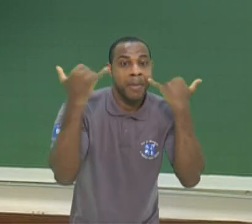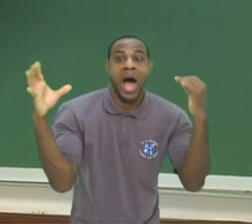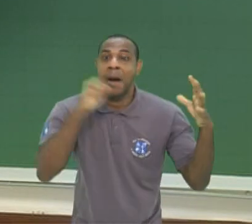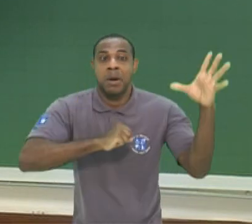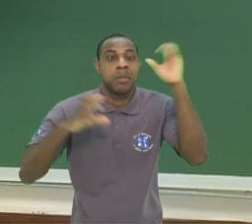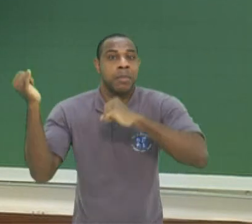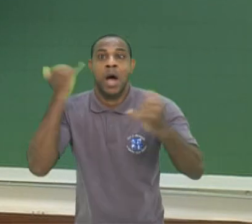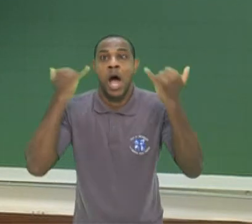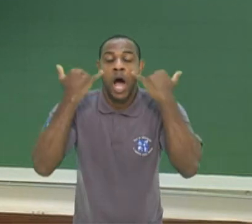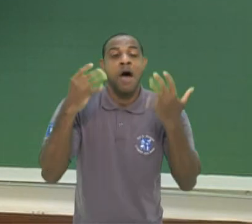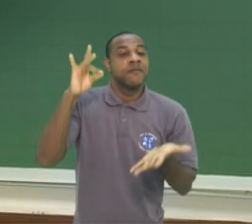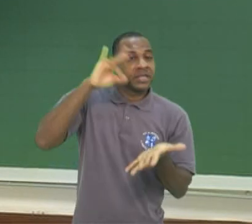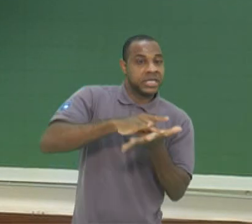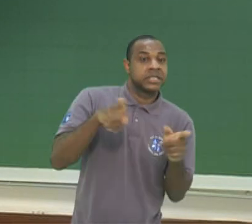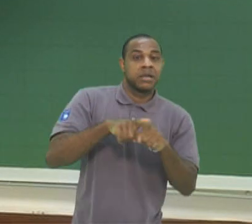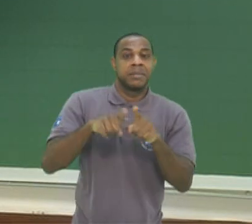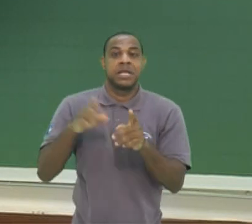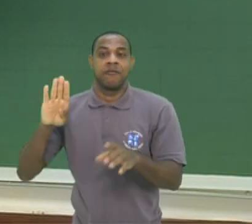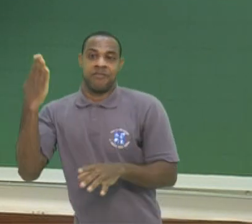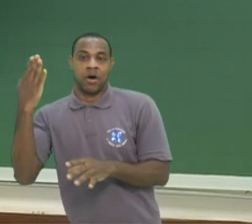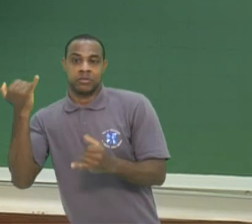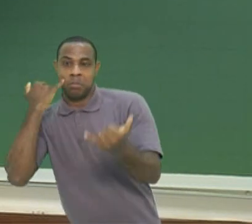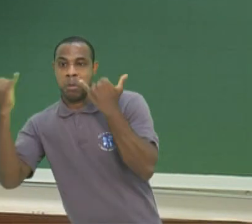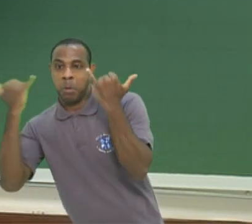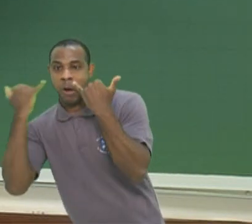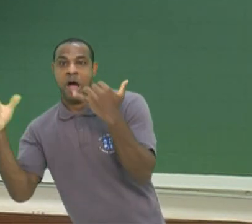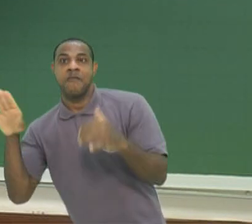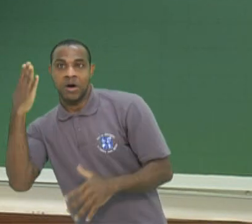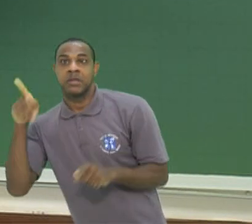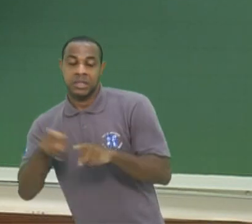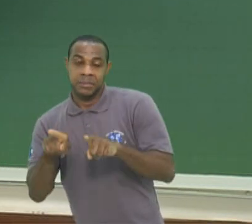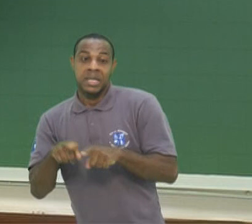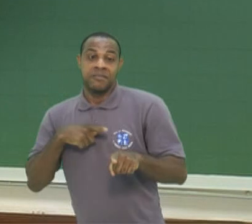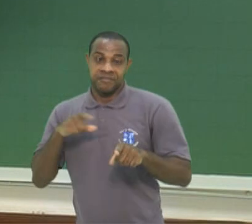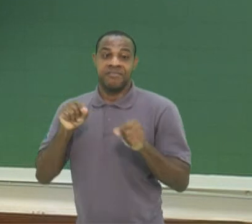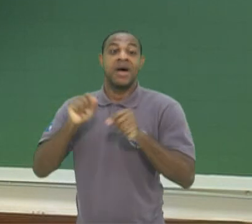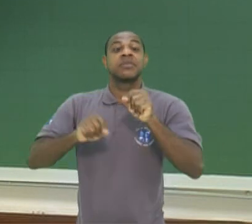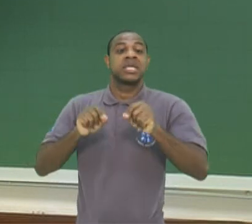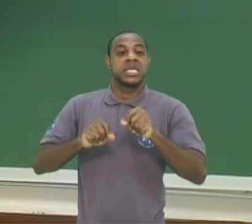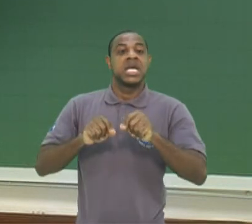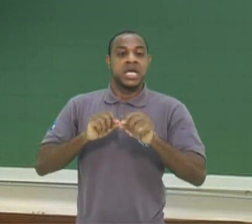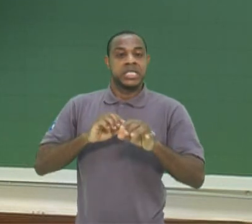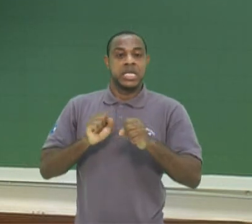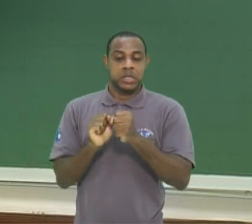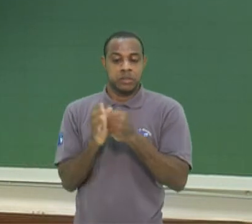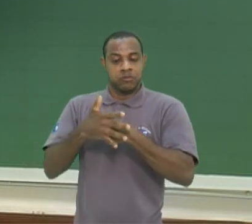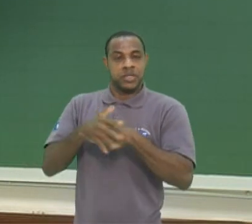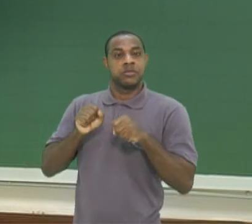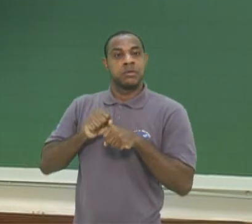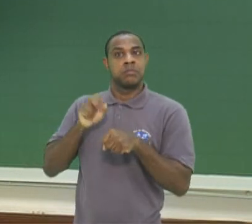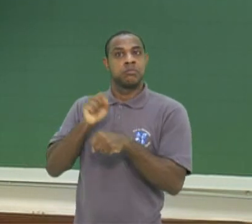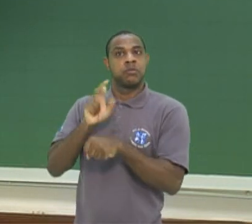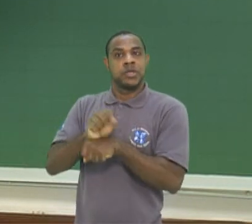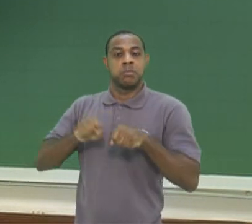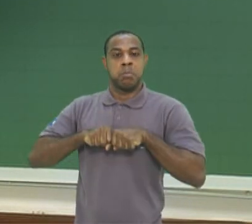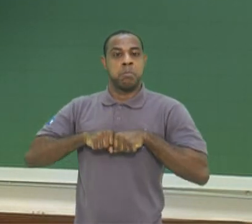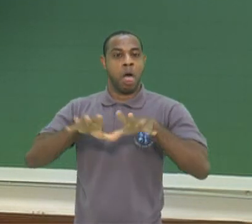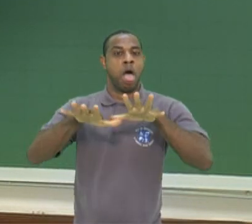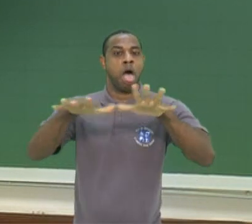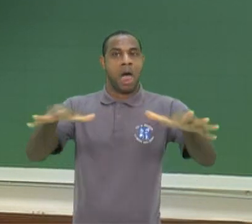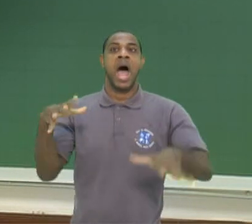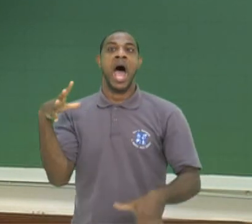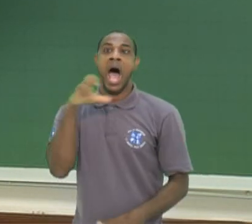as falsas, fazem com que esse vírus possa se propagar mais ou menos dependendo da